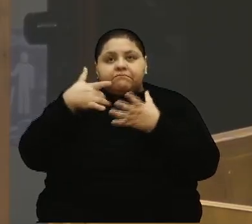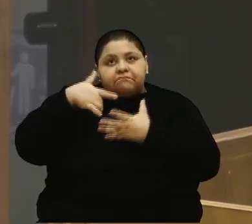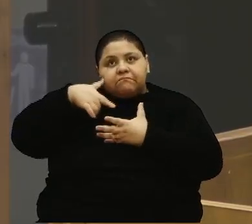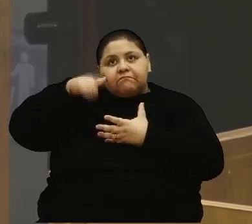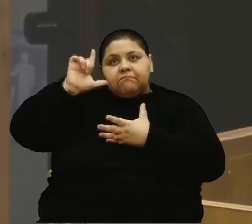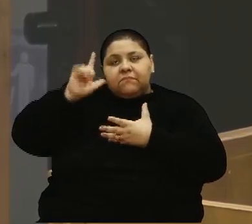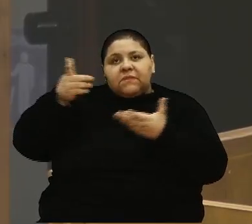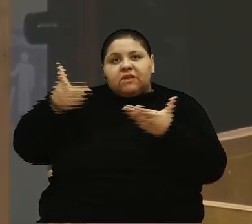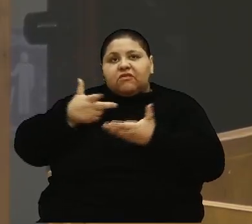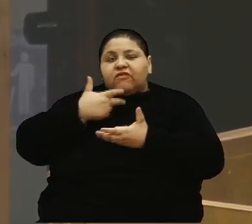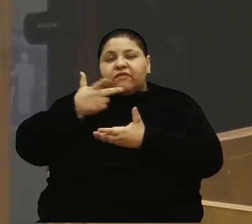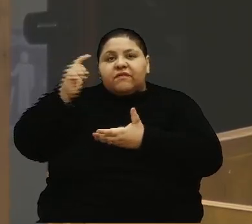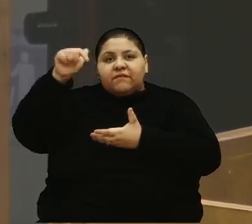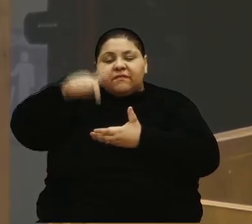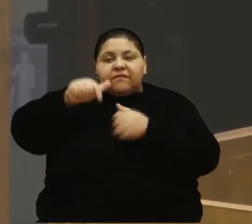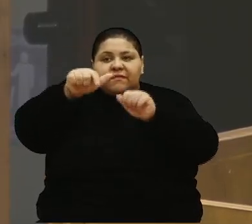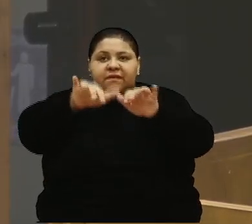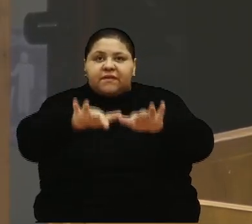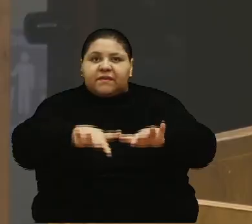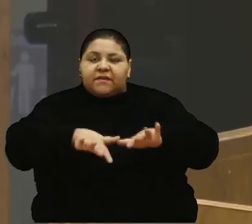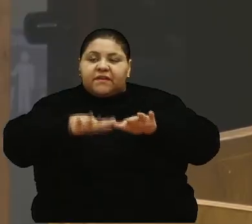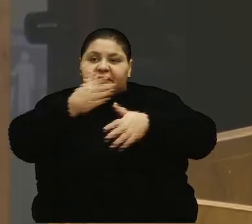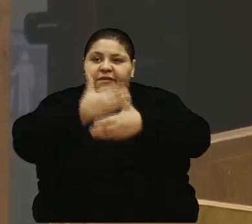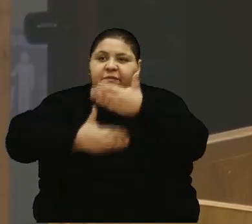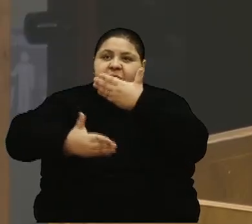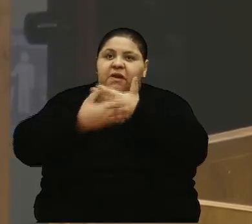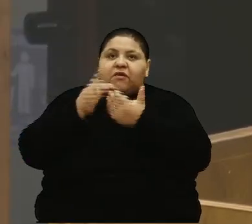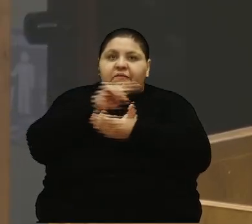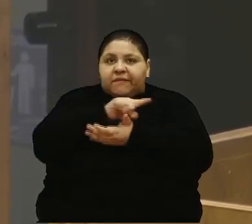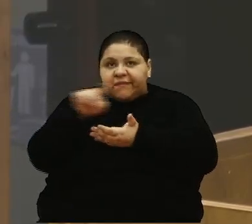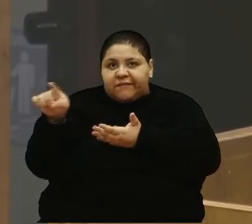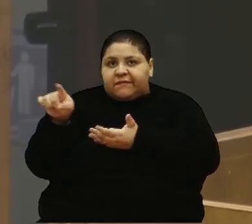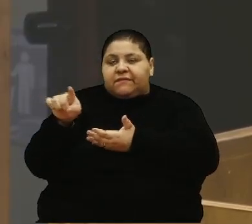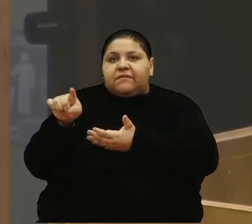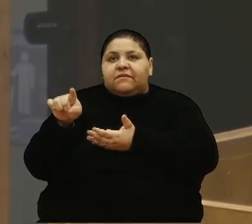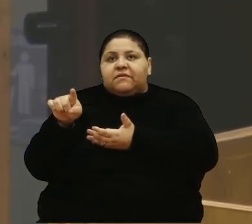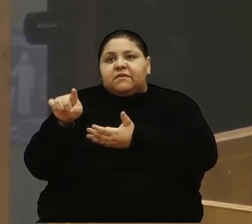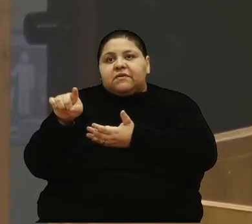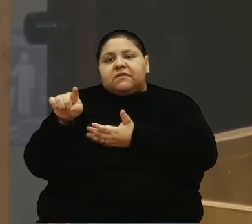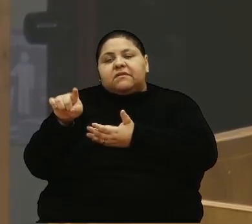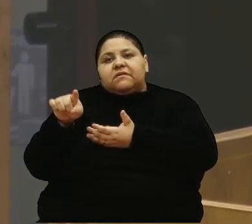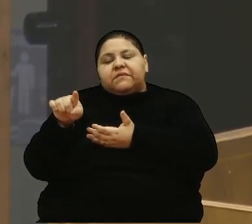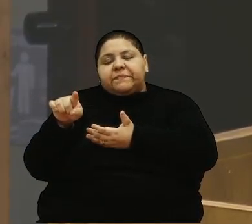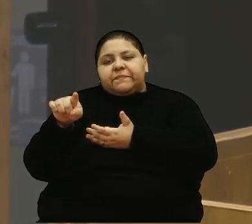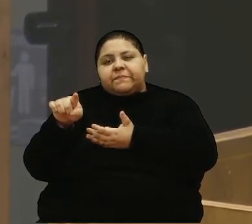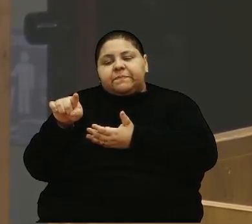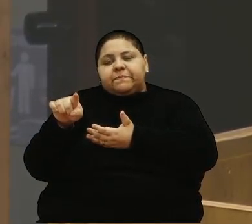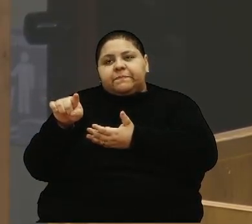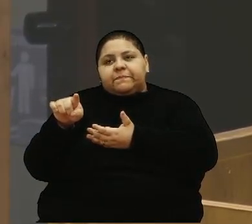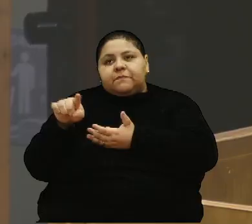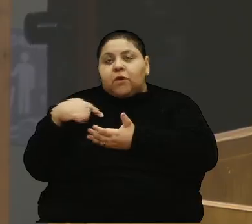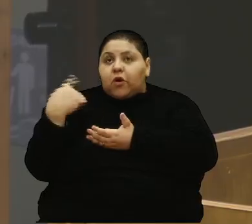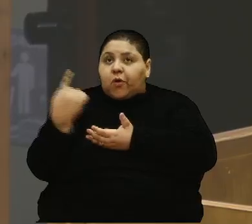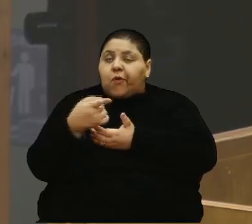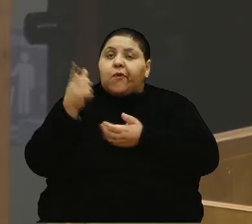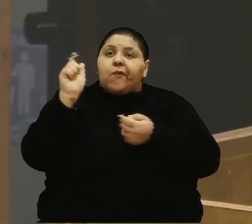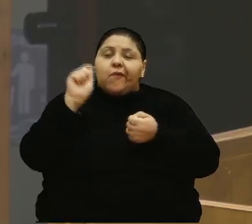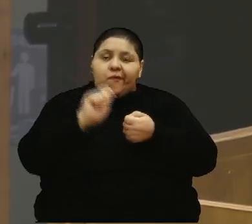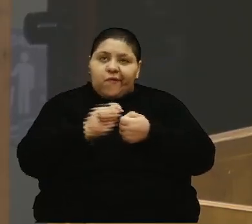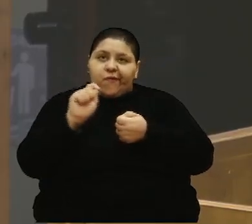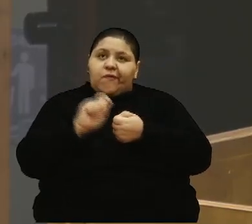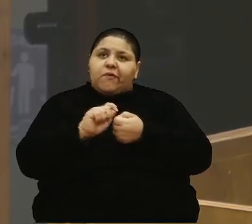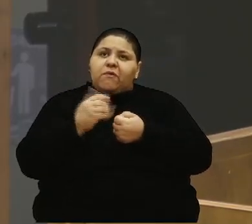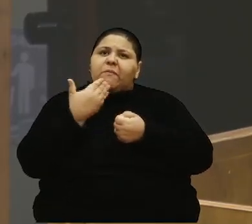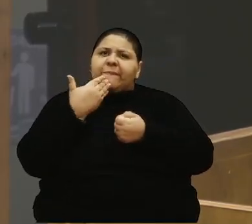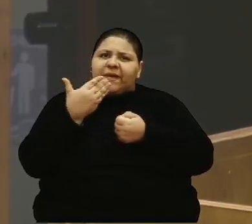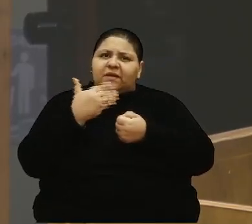reforcei, agora quero trazer aqui no plenário para todos vocês, para todos os senhores, nós vamos fazer, e até eu